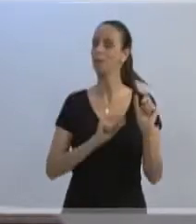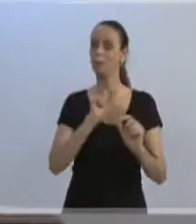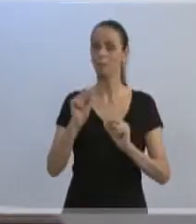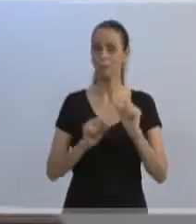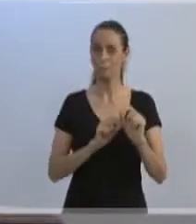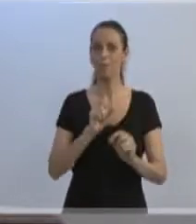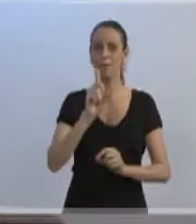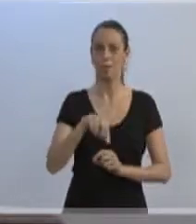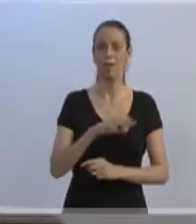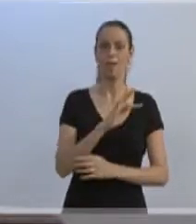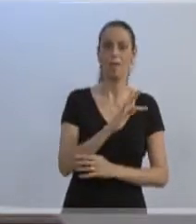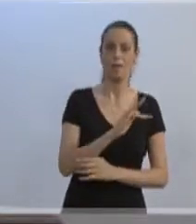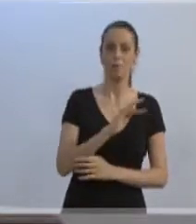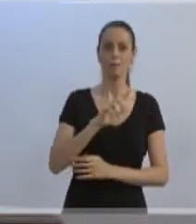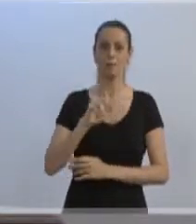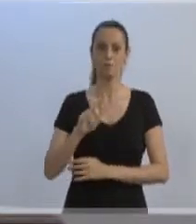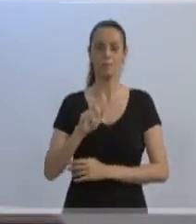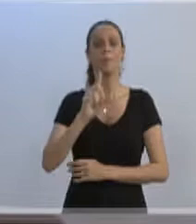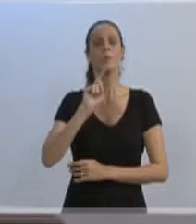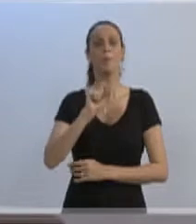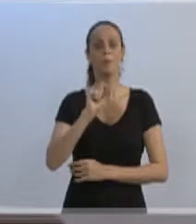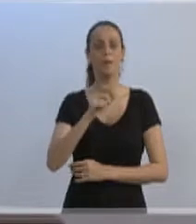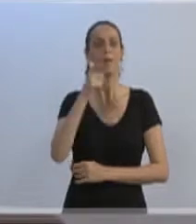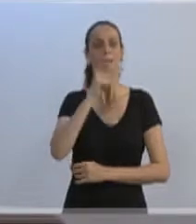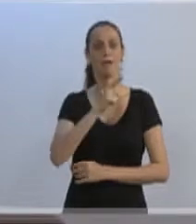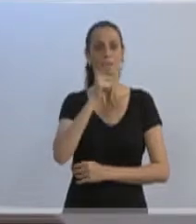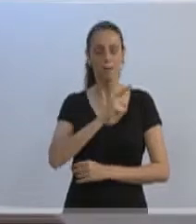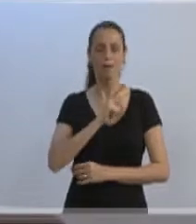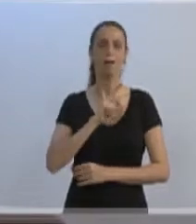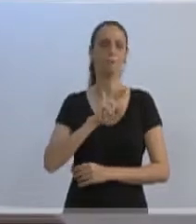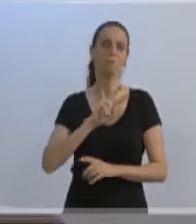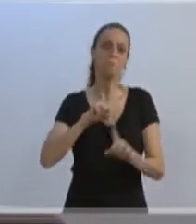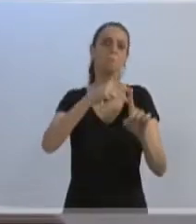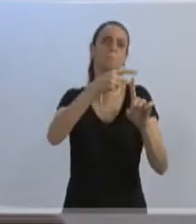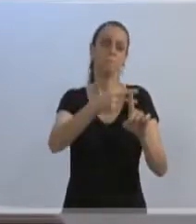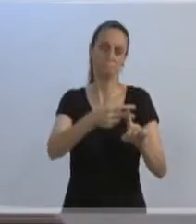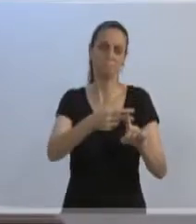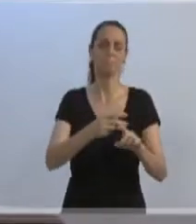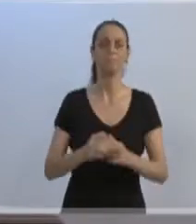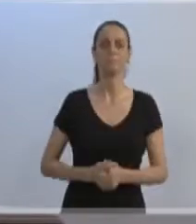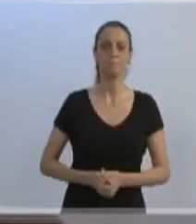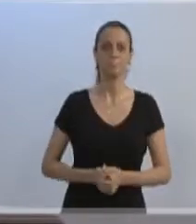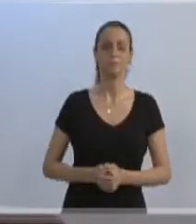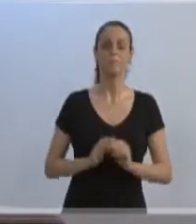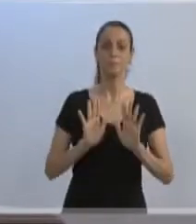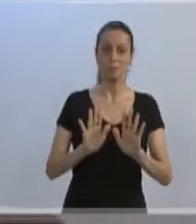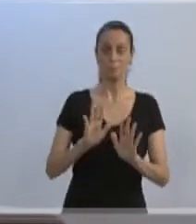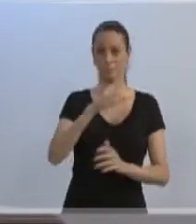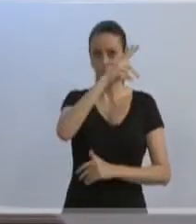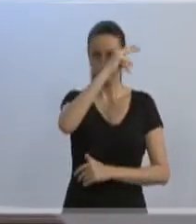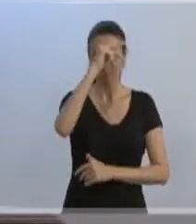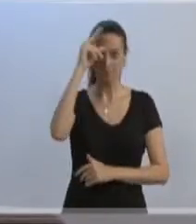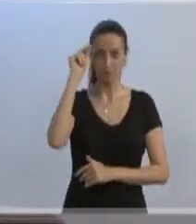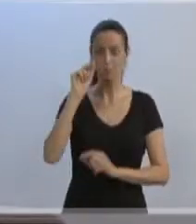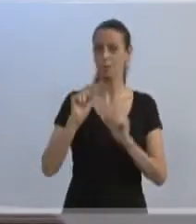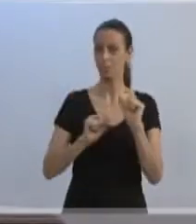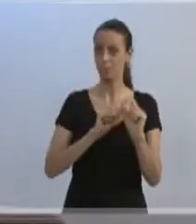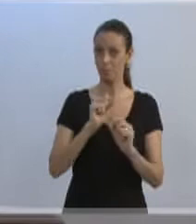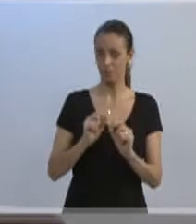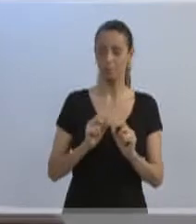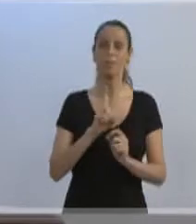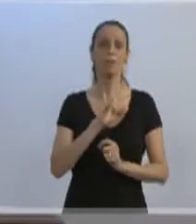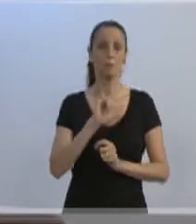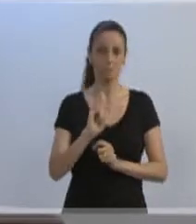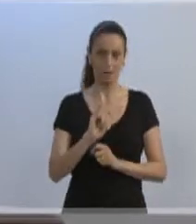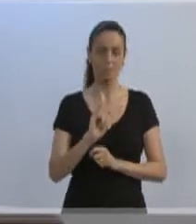fg função gratificada do governo municipal ou seja todos esses servidores